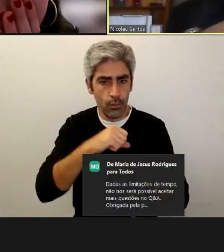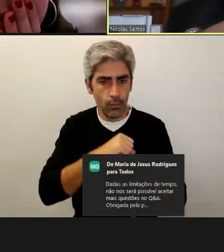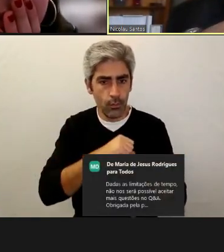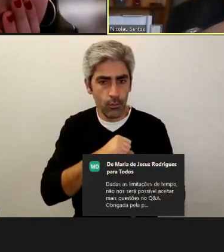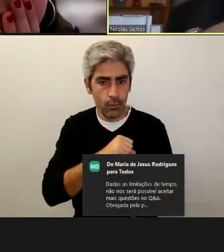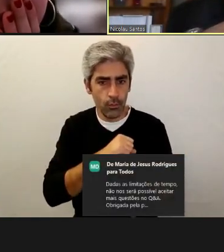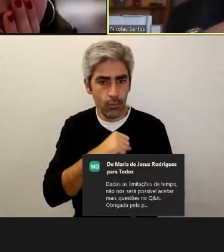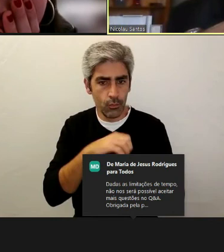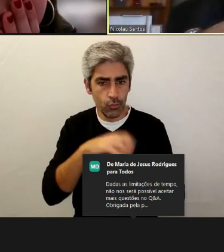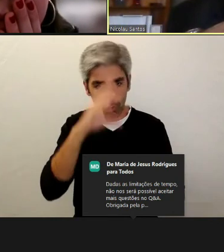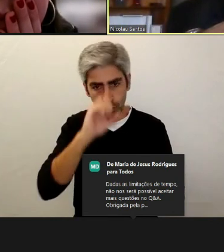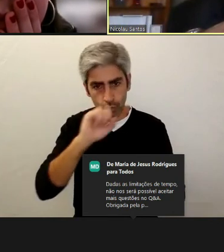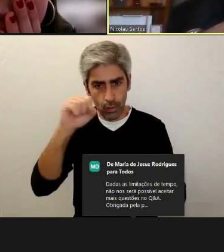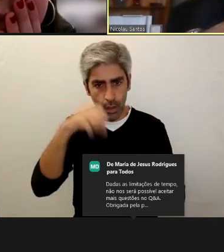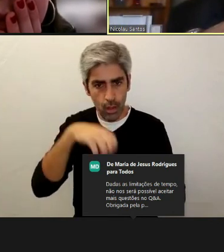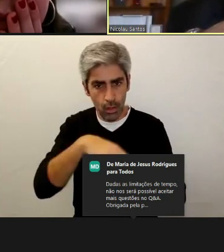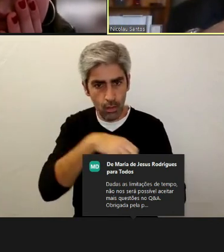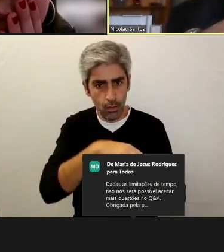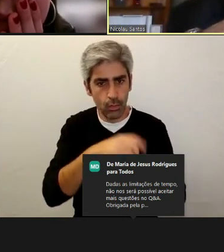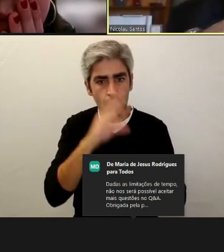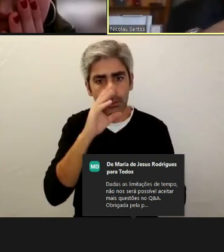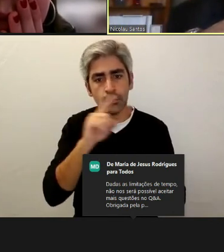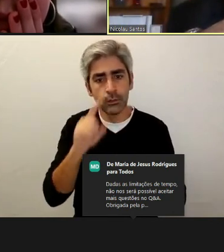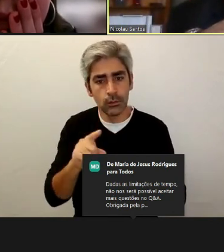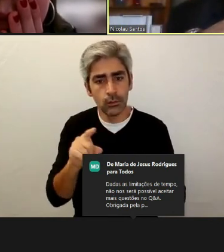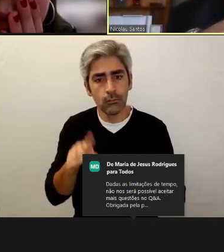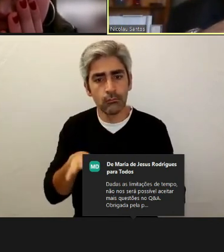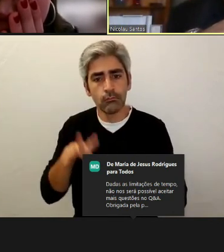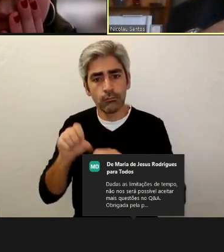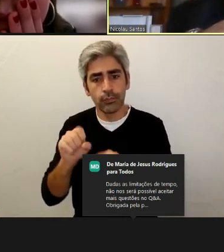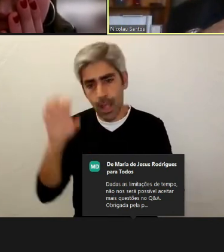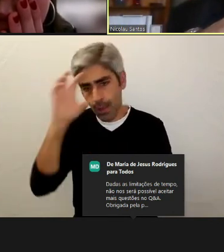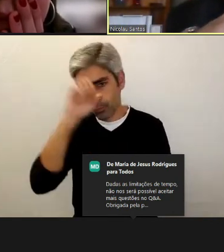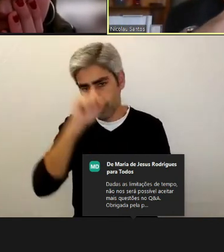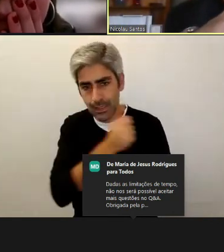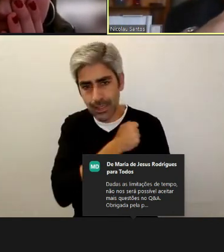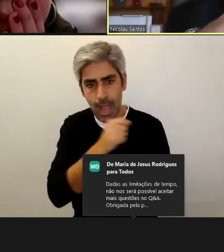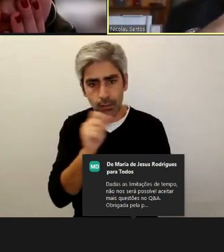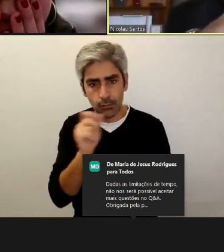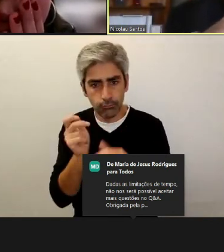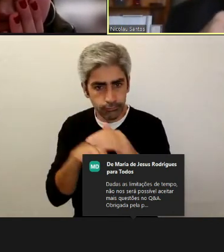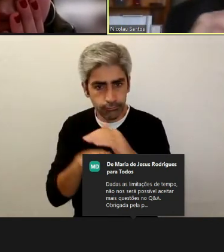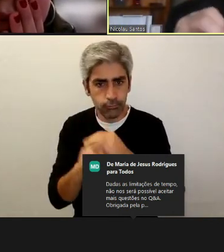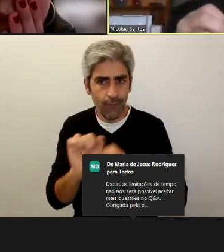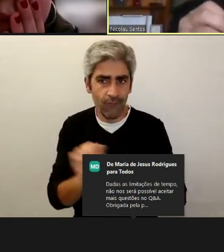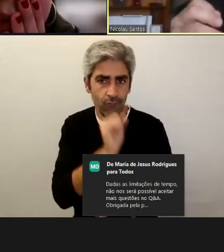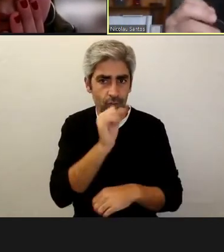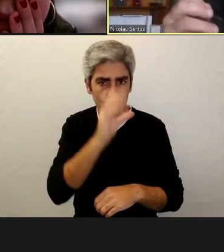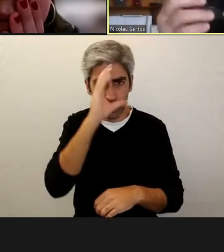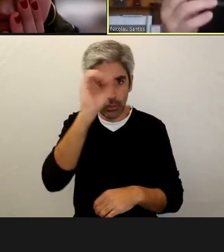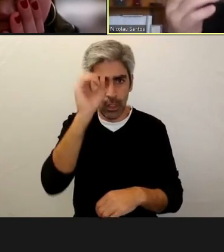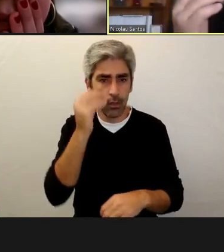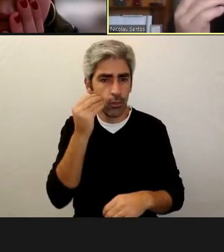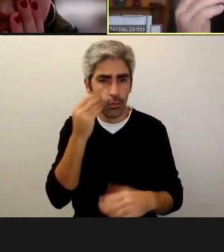mobiliário do Estado, no caso em que ocorra ocupações indevidas de habitação, propriedade do Estado.